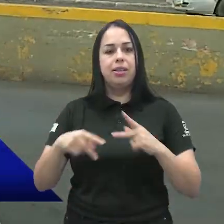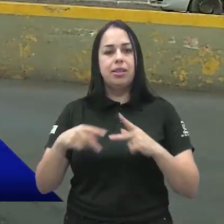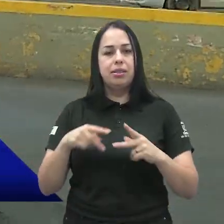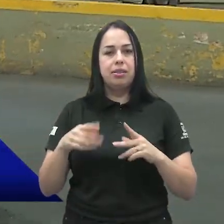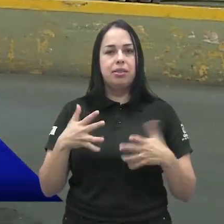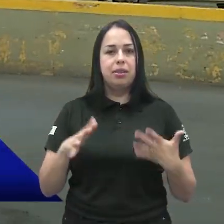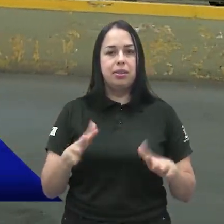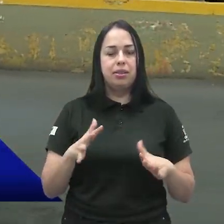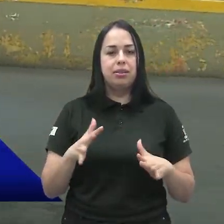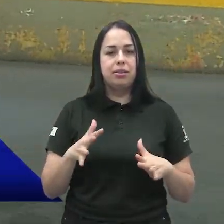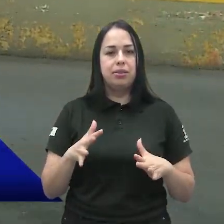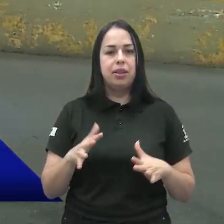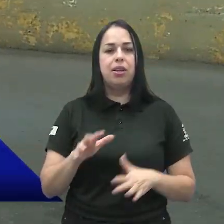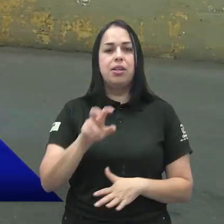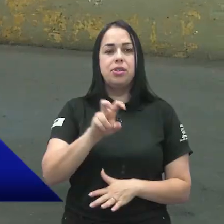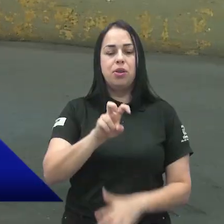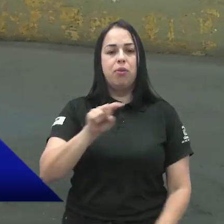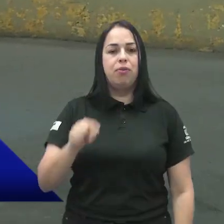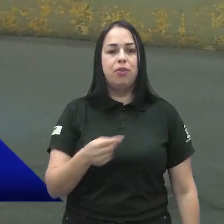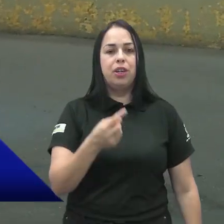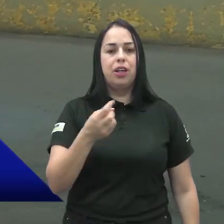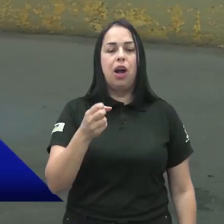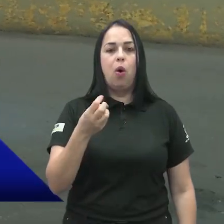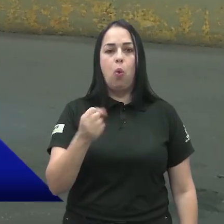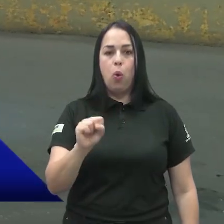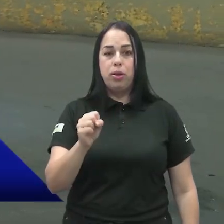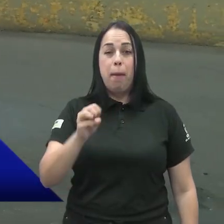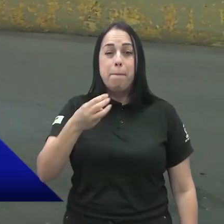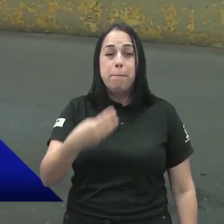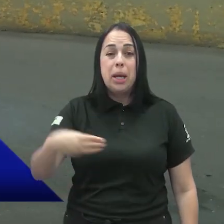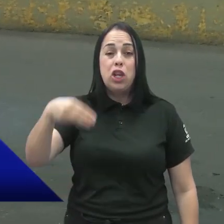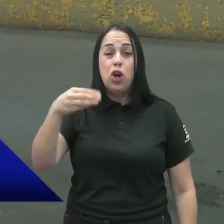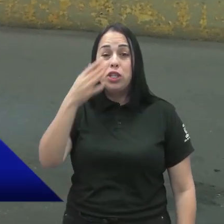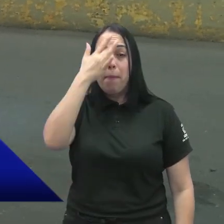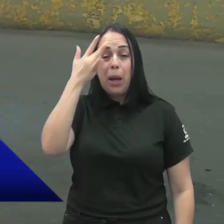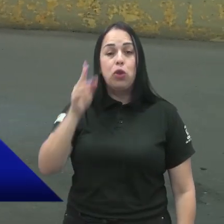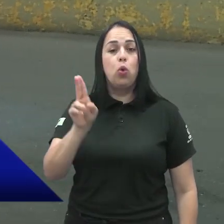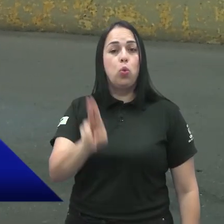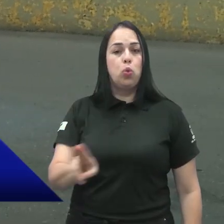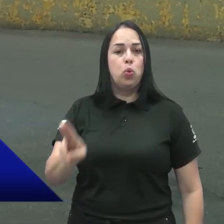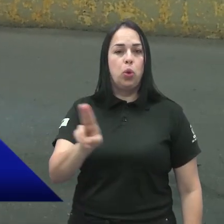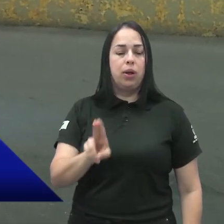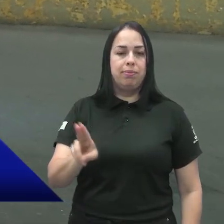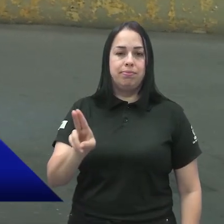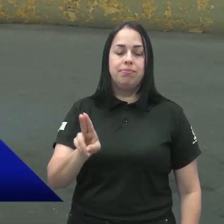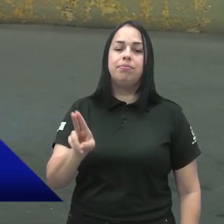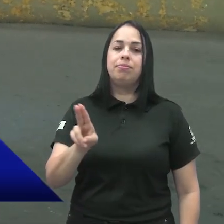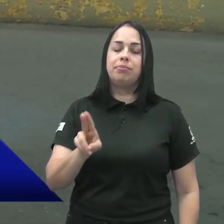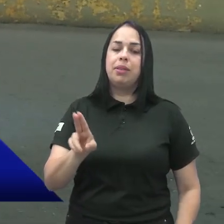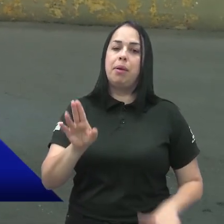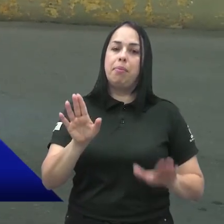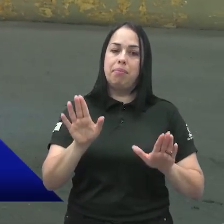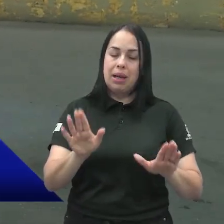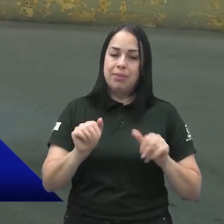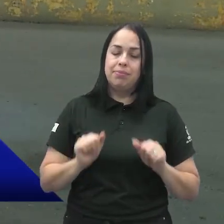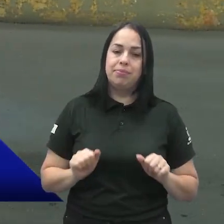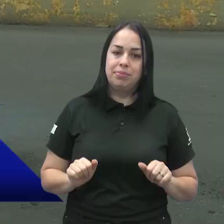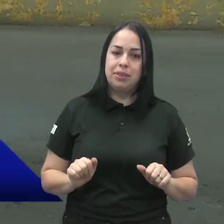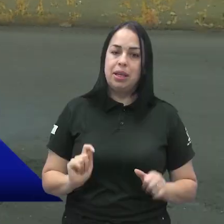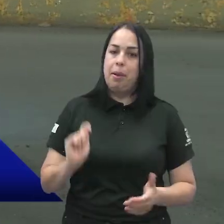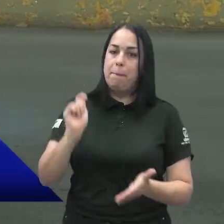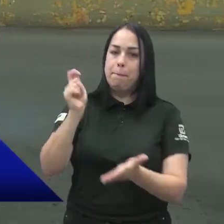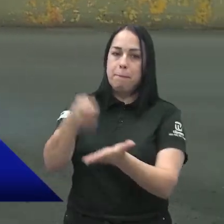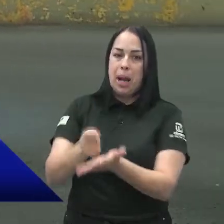Sistema Josense transporta cerca de 5,8 milhões de passageiros por mês, mas menos da metade, segundo